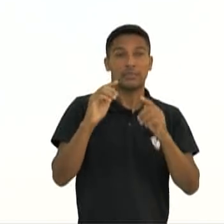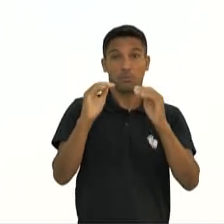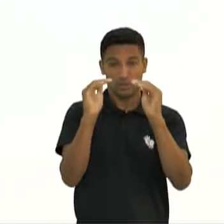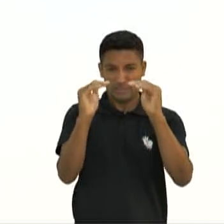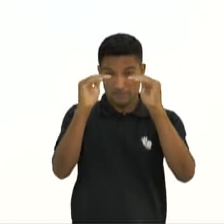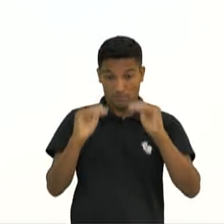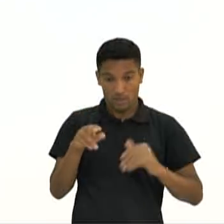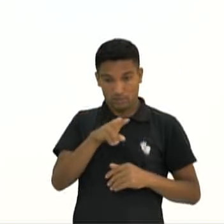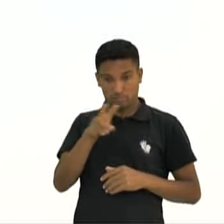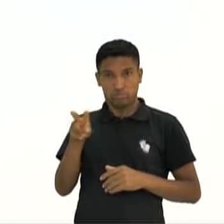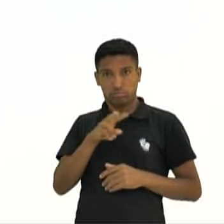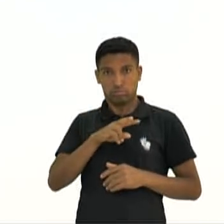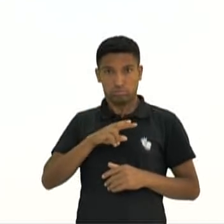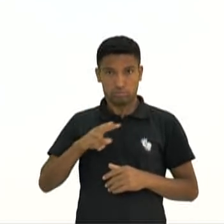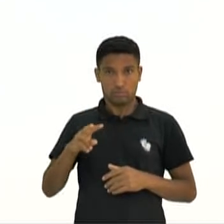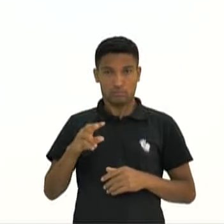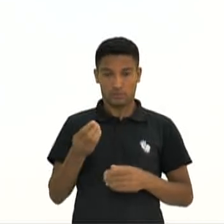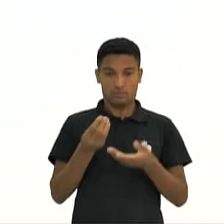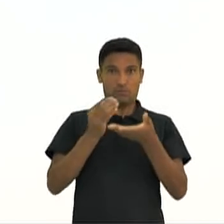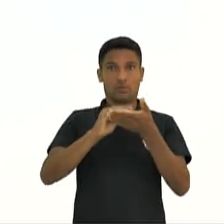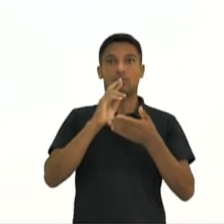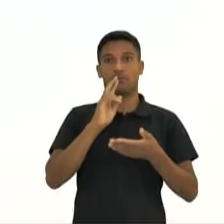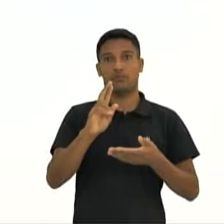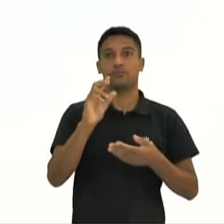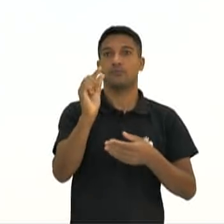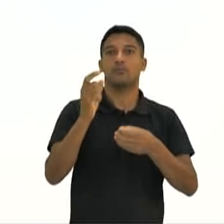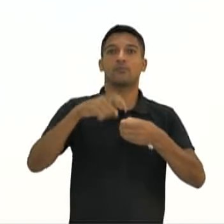que você colocou. Voltamos já já.